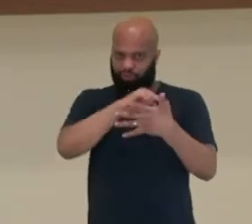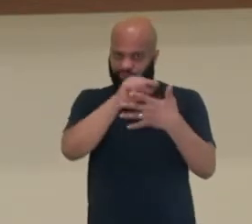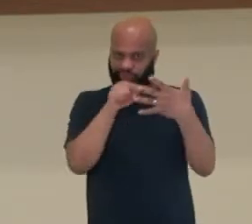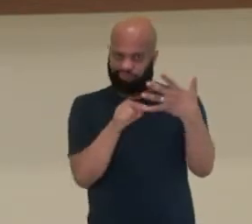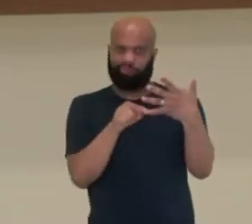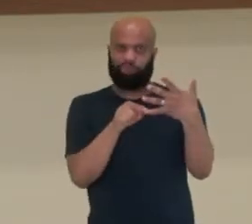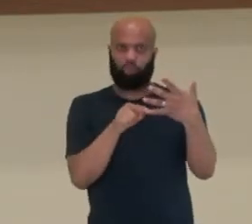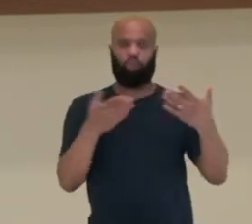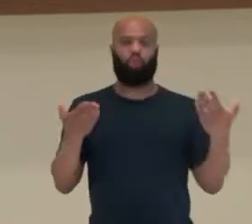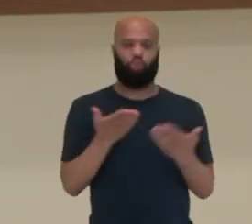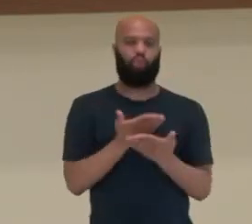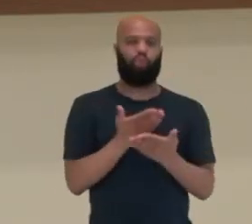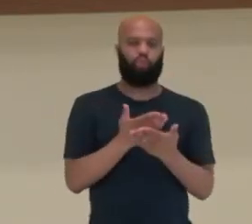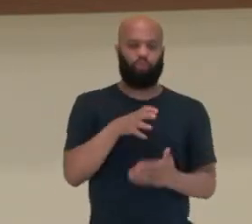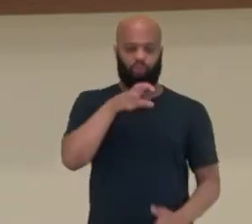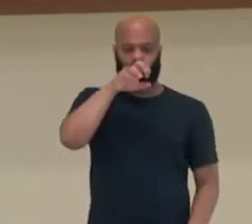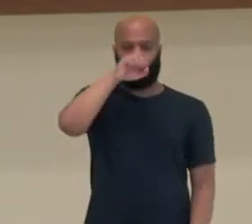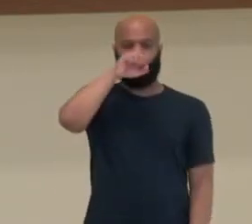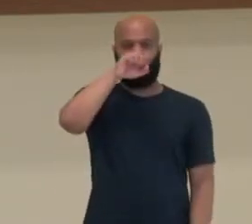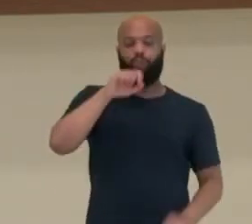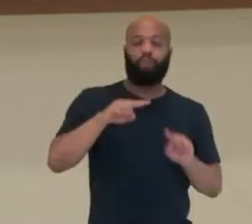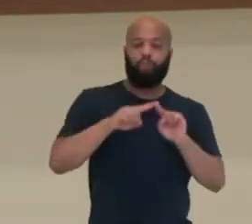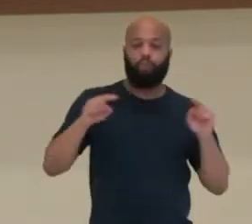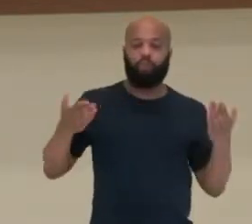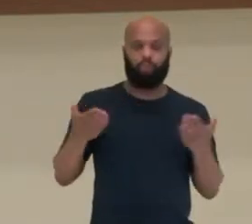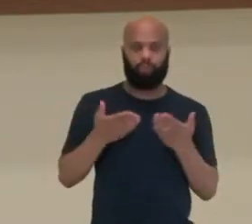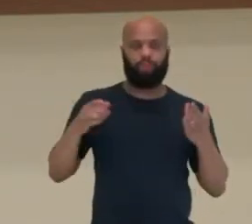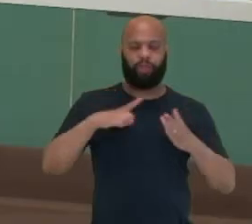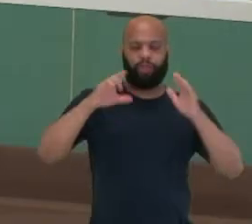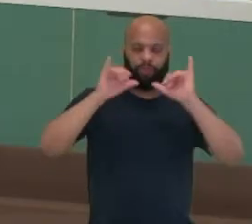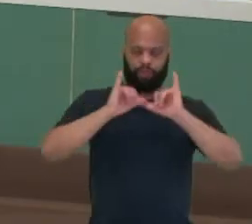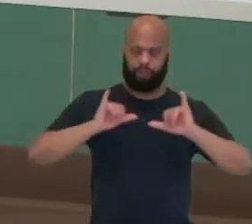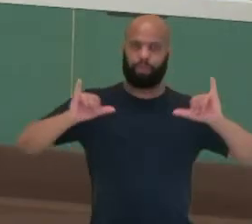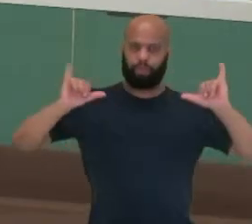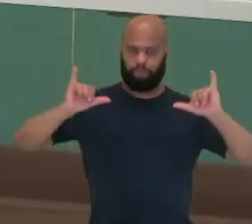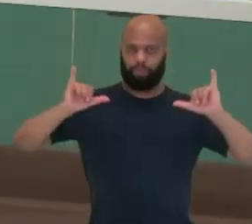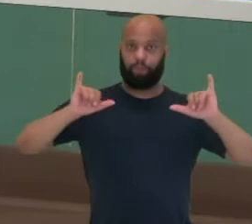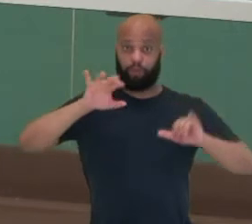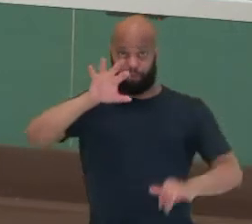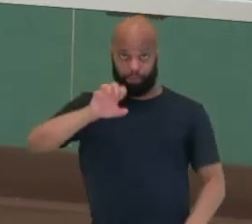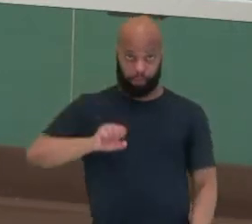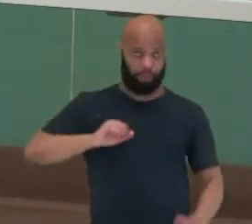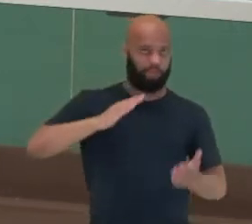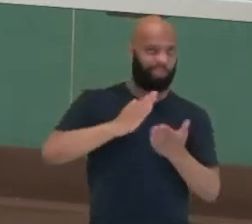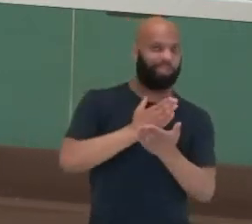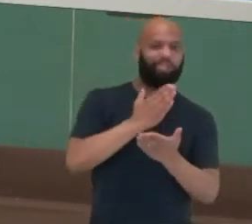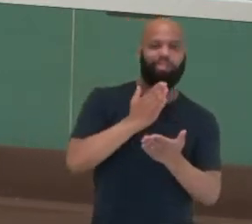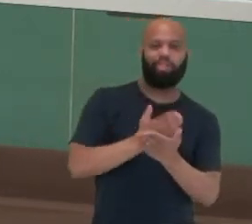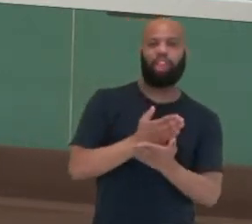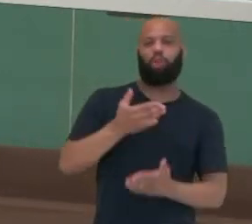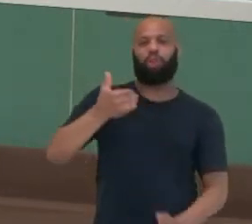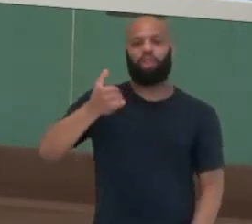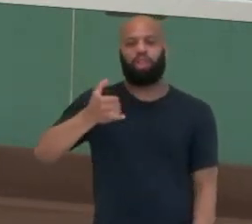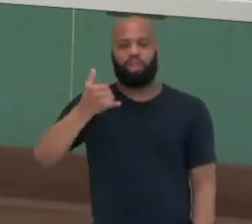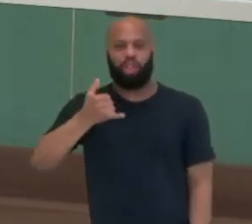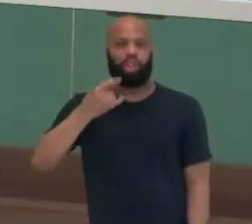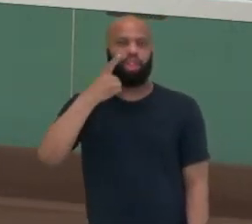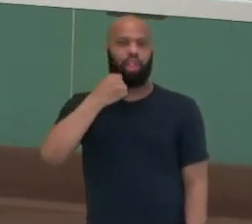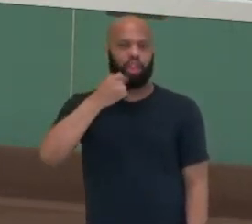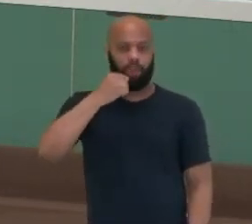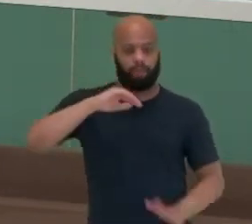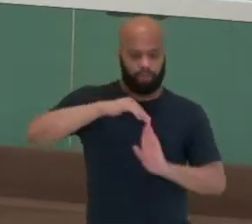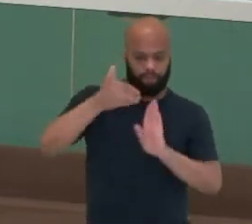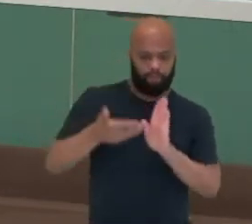é o olfato. Mas antes disso, vamos para os recadinhos? Cadê o seu material? Cadê o seu caderno? Cadê as suas